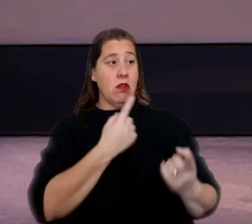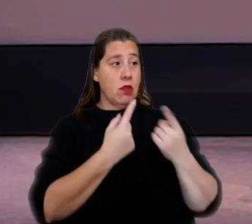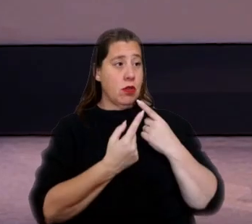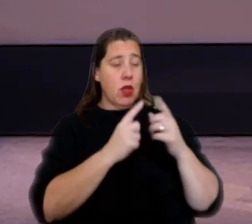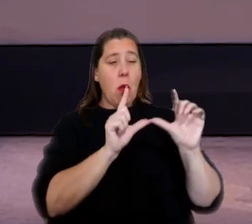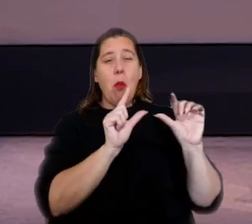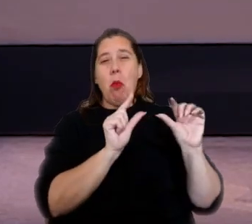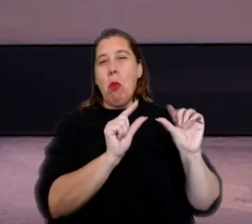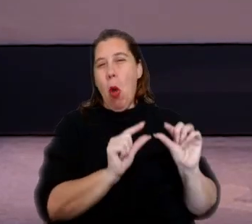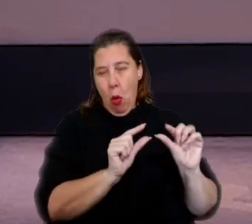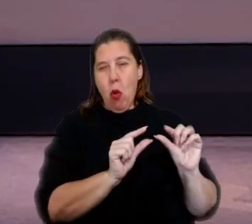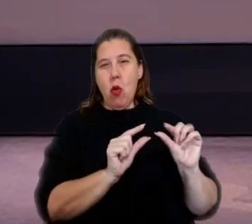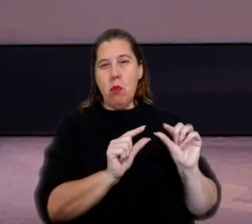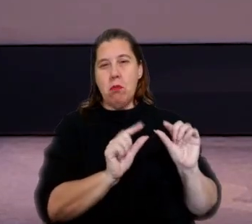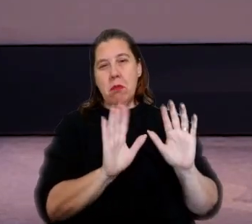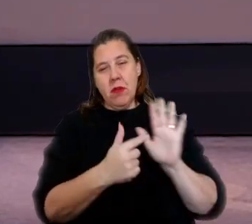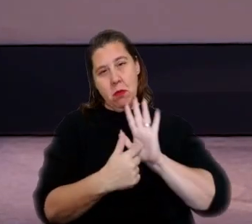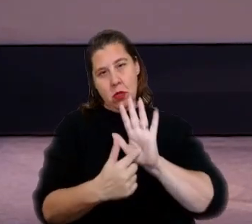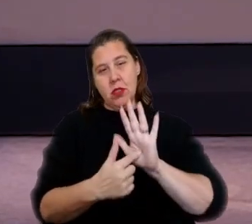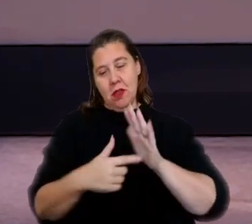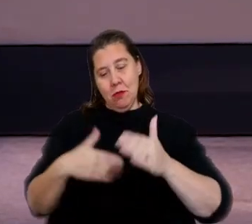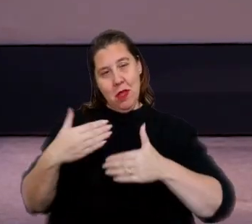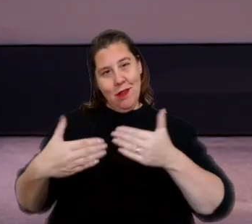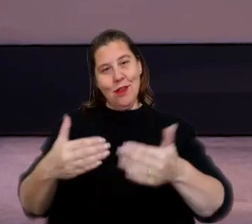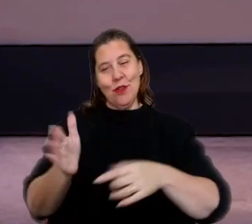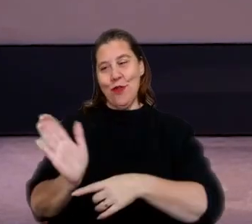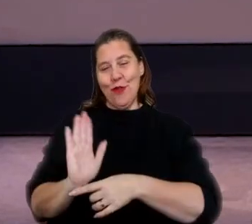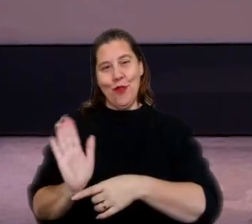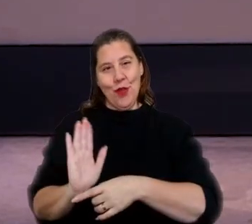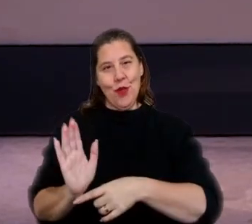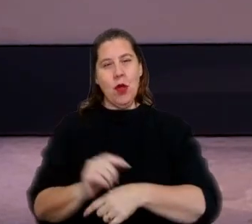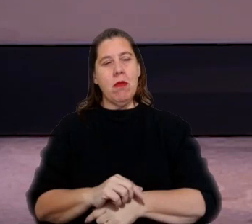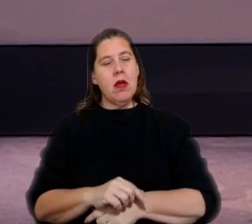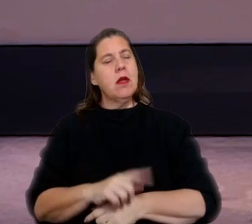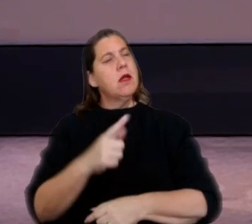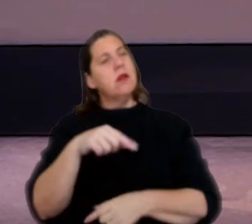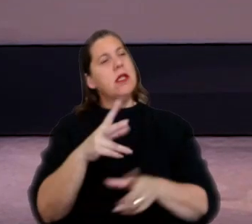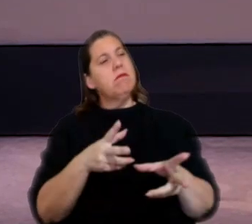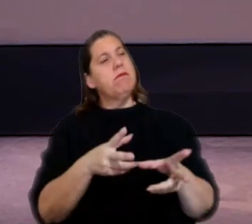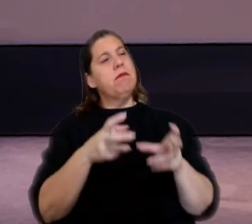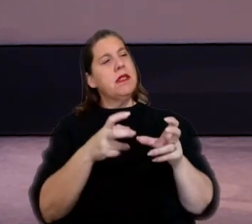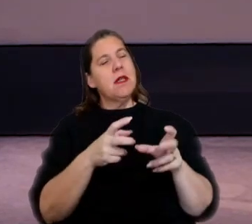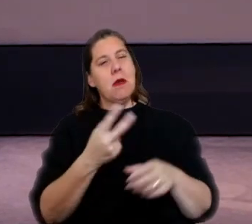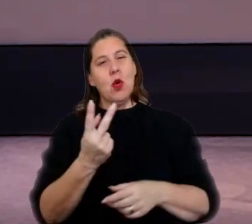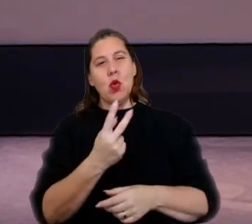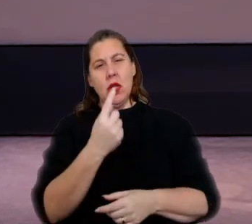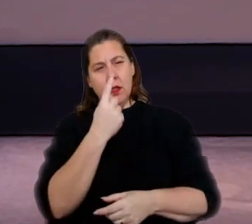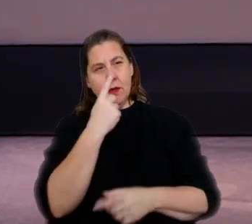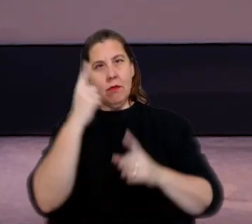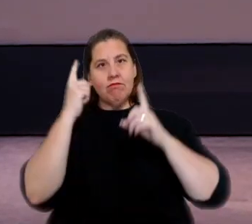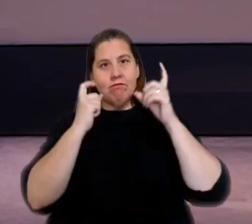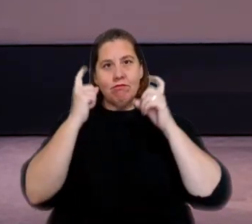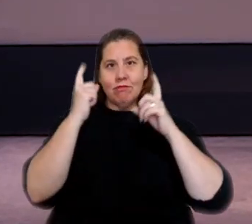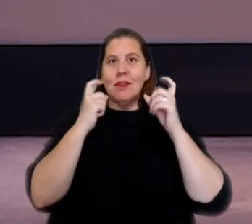pouco diálogo, que vai aparecer ao longo do filme, que por um lado nos faz observar muito a intimidade